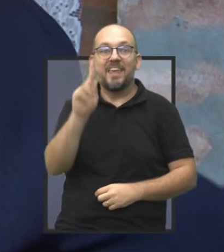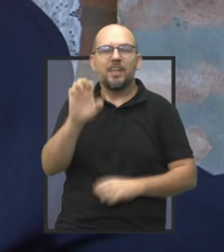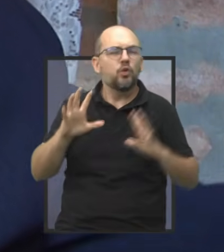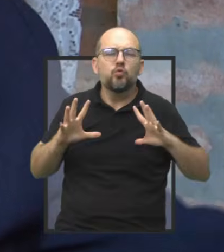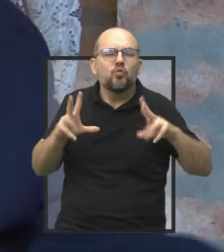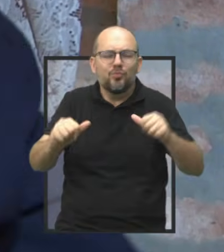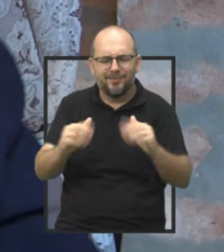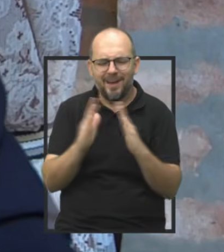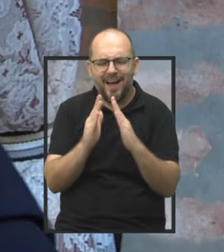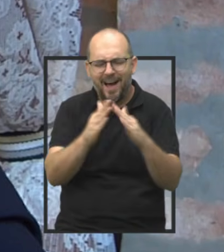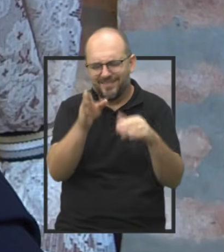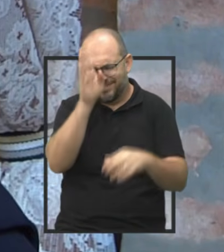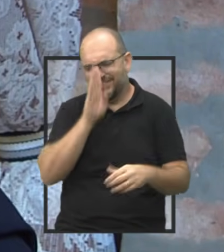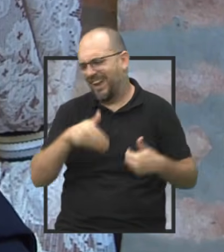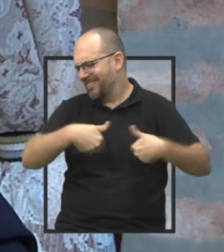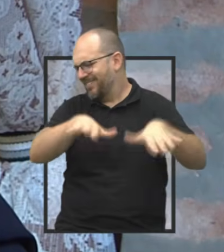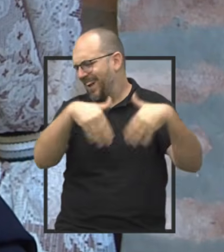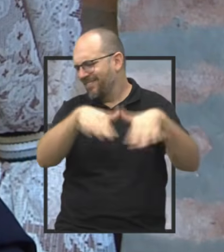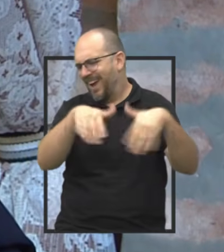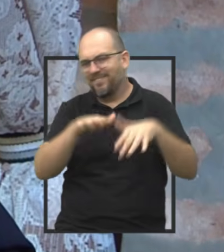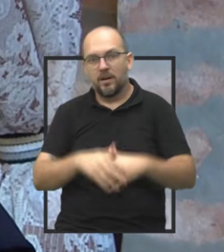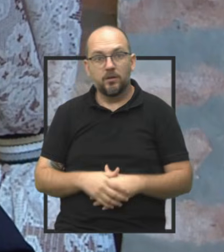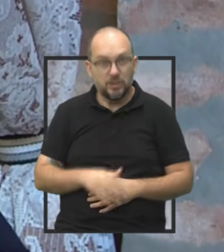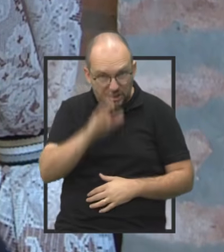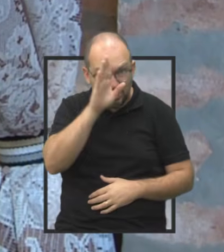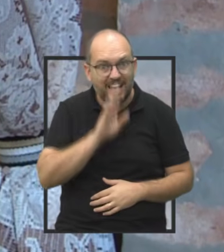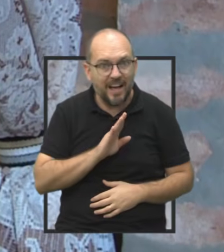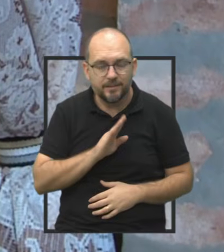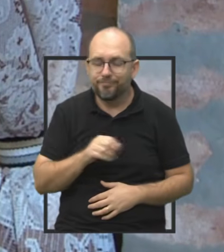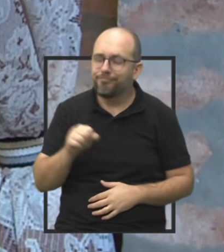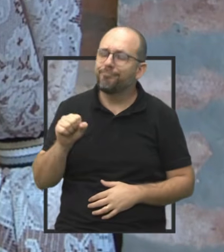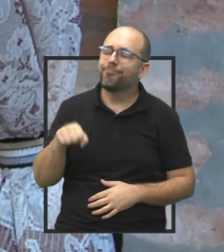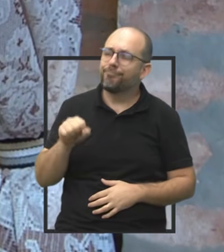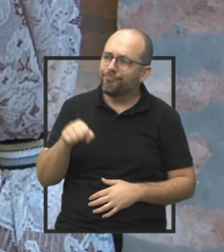mundo morar nas casinhas. De graça.